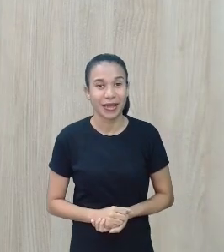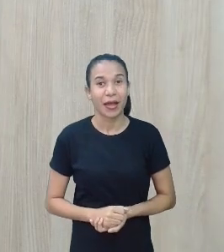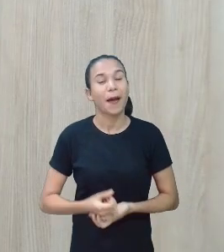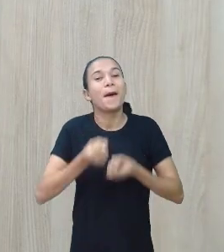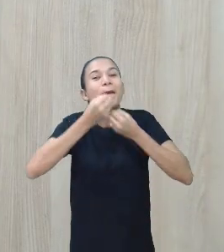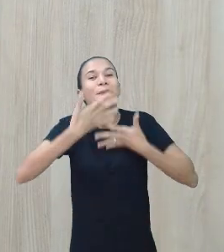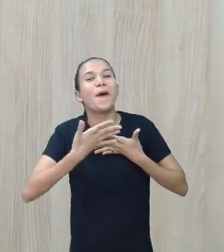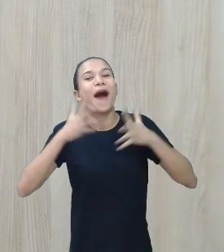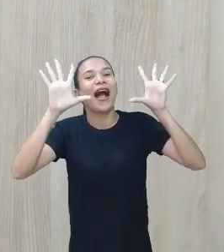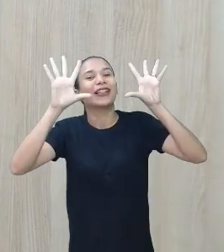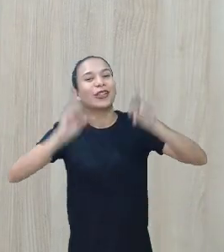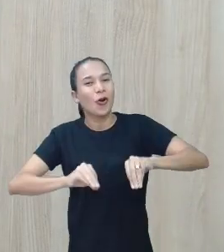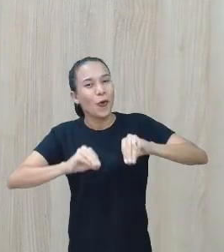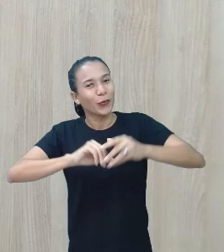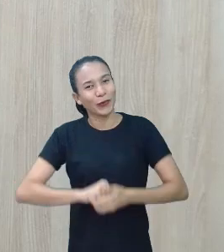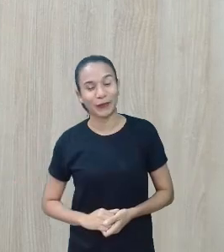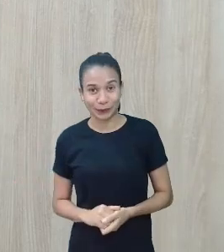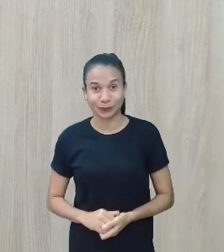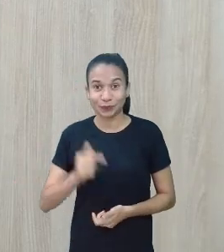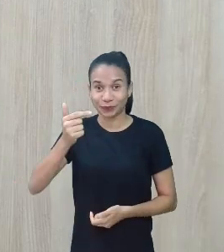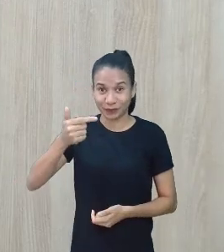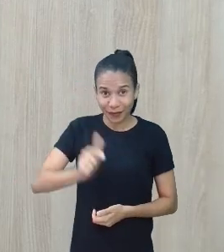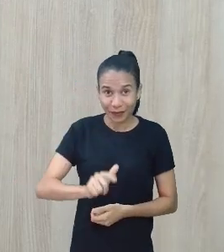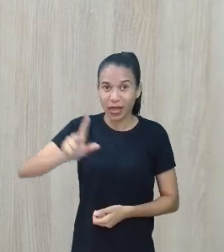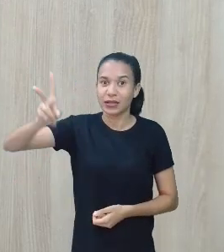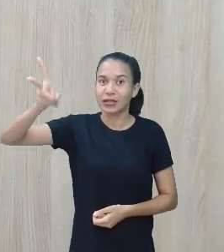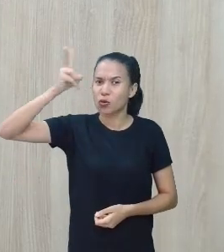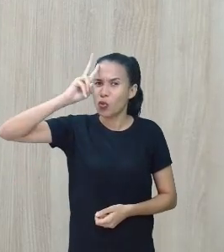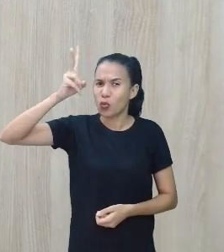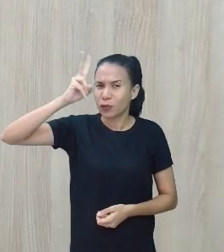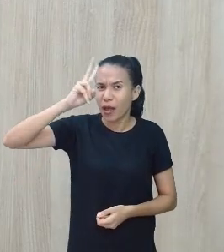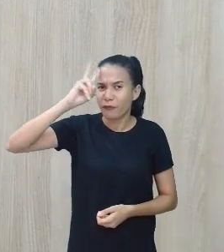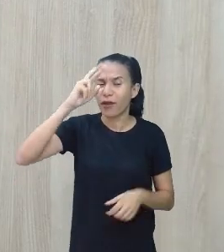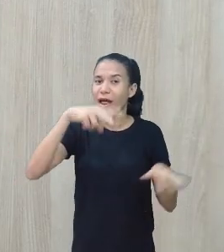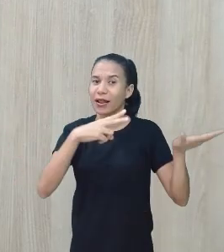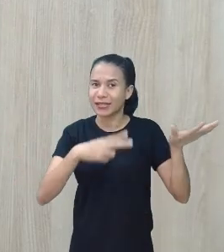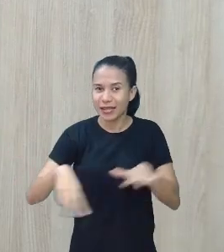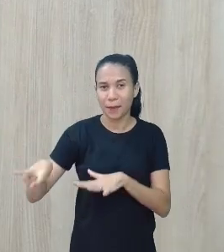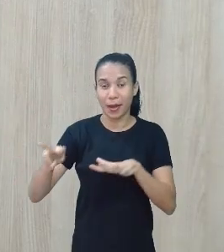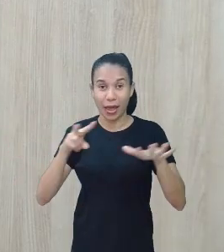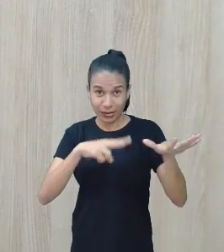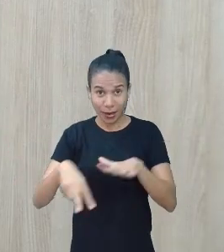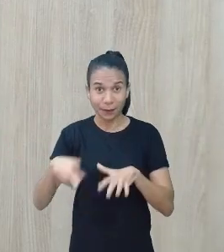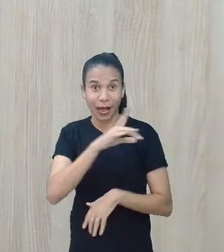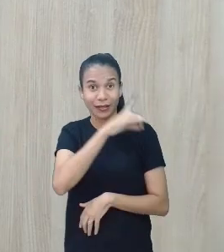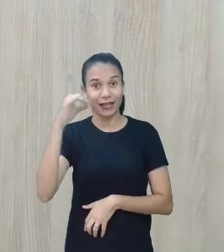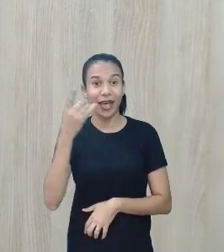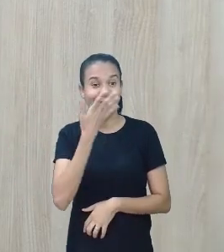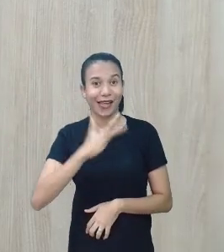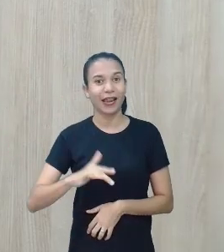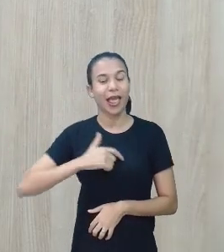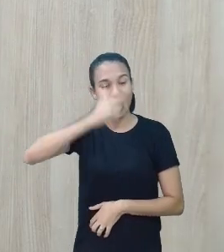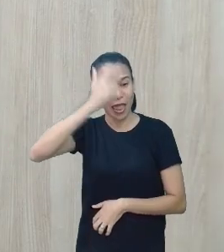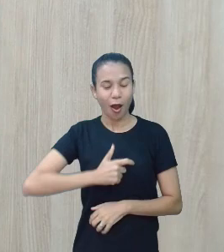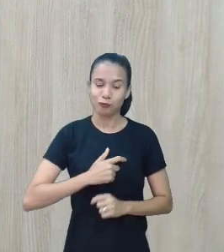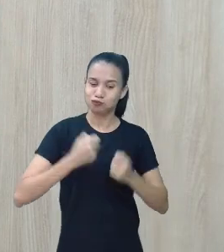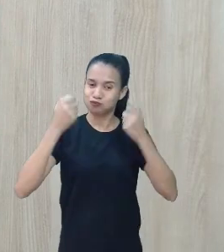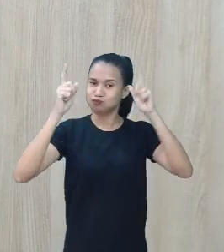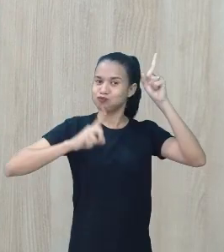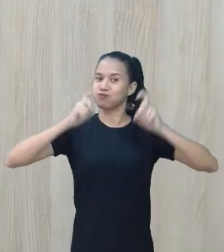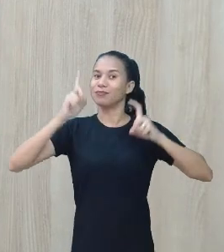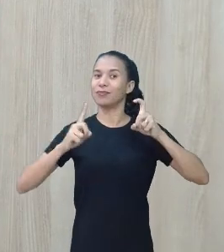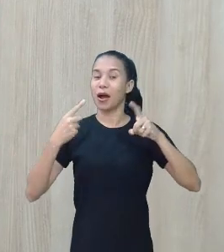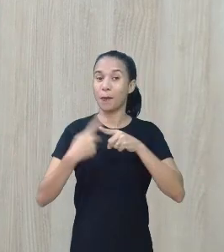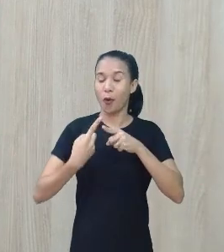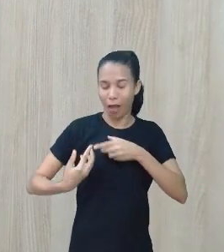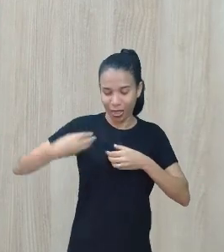Gente, boa noite! Mais uma segunda-feira, mais uma semana do Dia das Crianças, e eu estou a caráter, porque